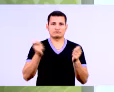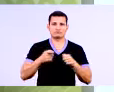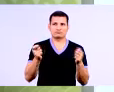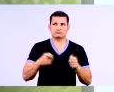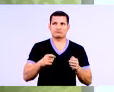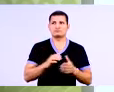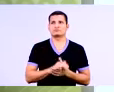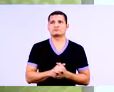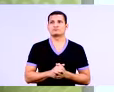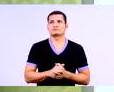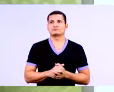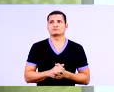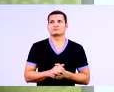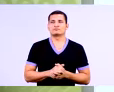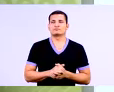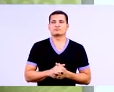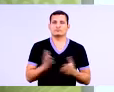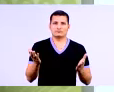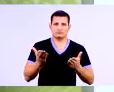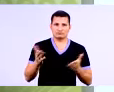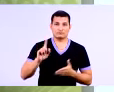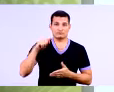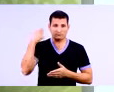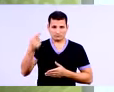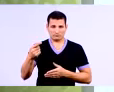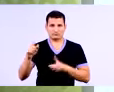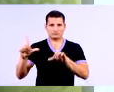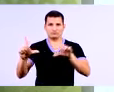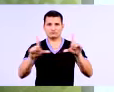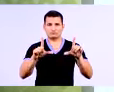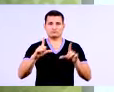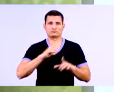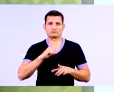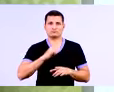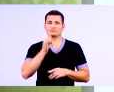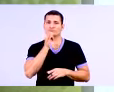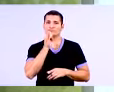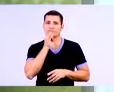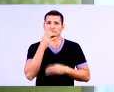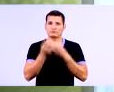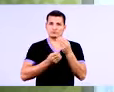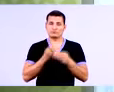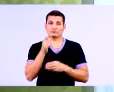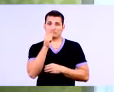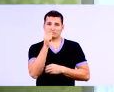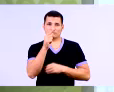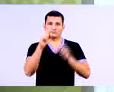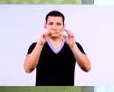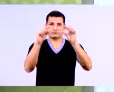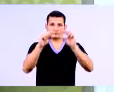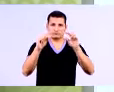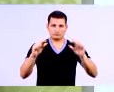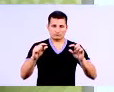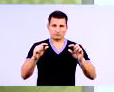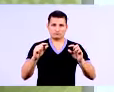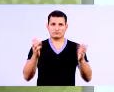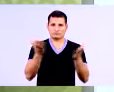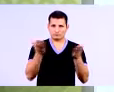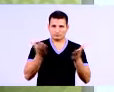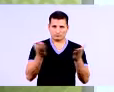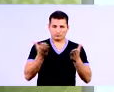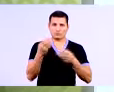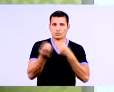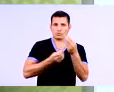Aqui embaixo, agora nesse próximo slide, eu tenho um exemplo de como ficaria aquele formulário que eu criei agora há pouco, com